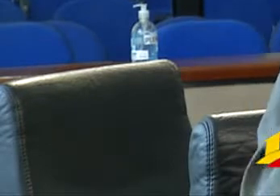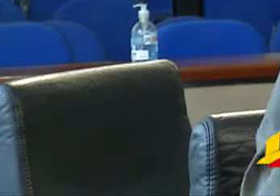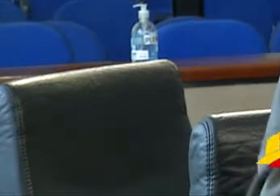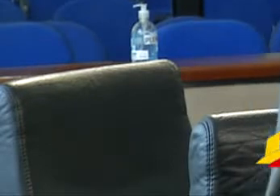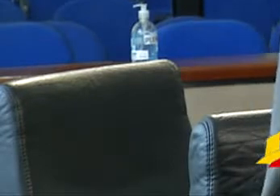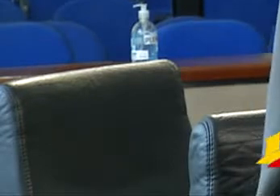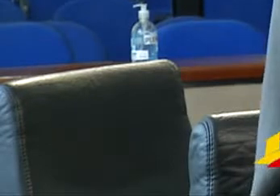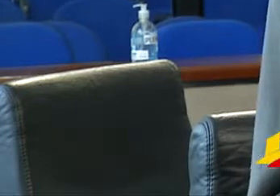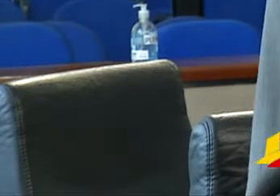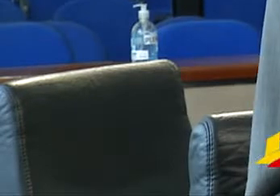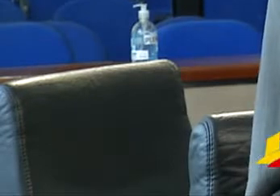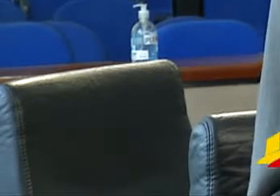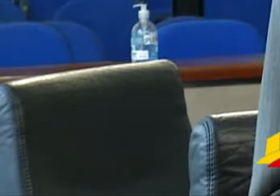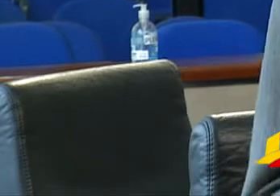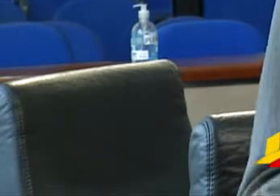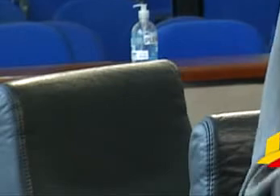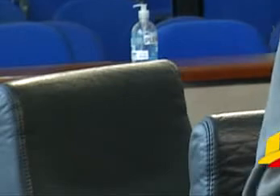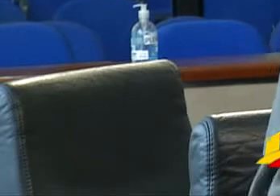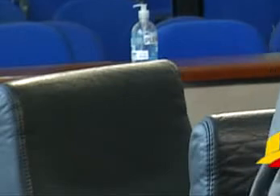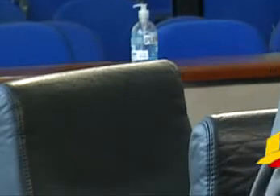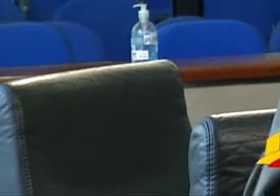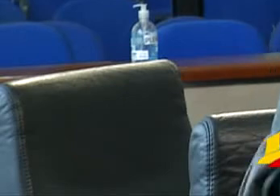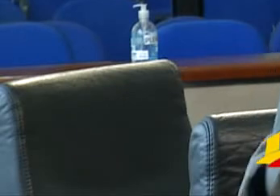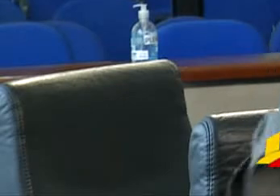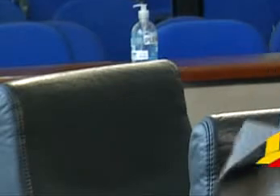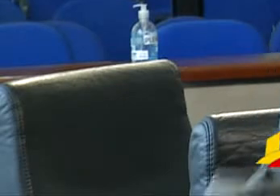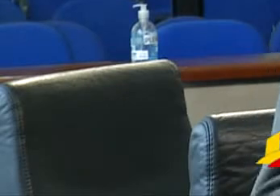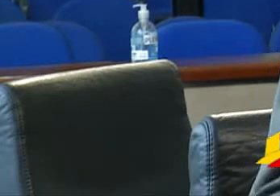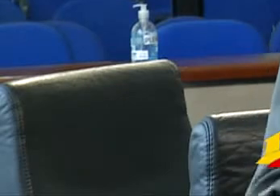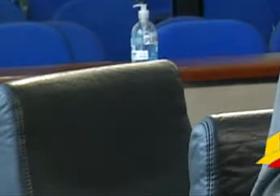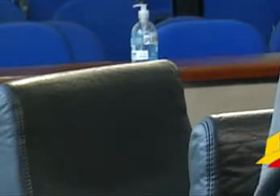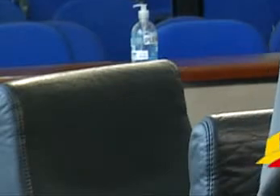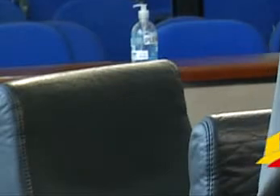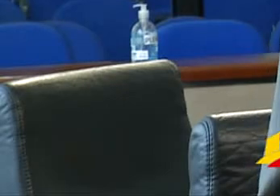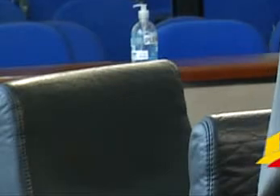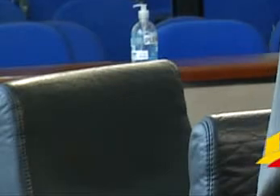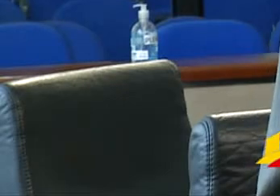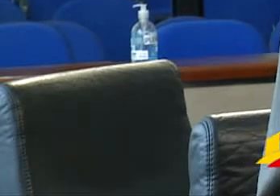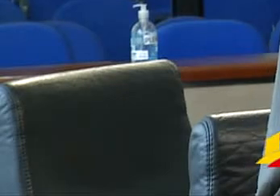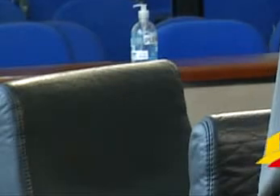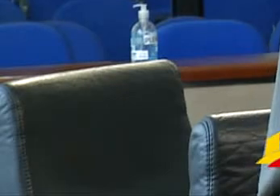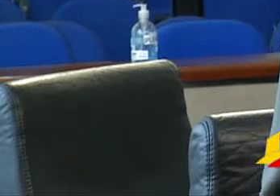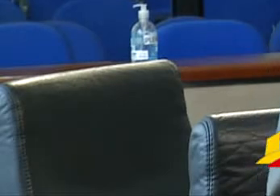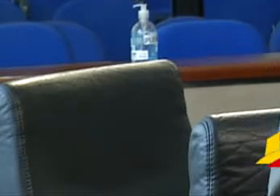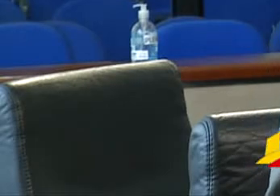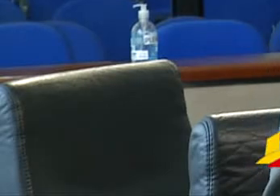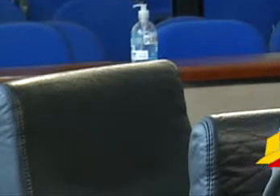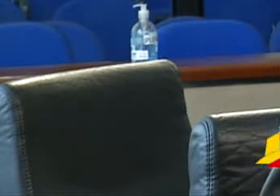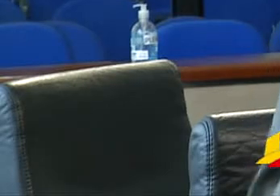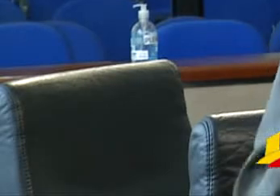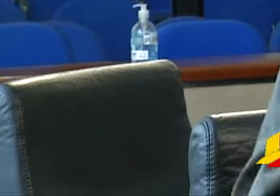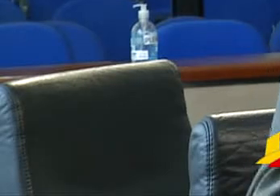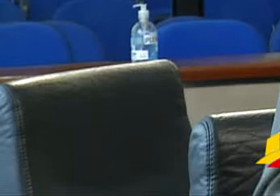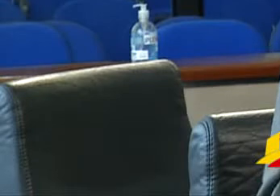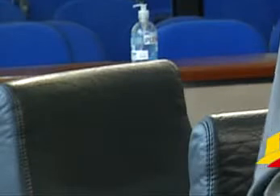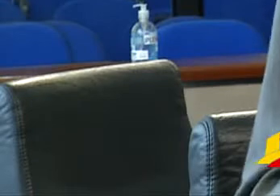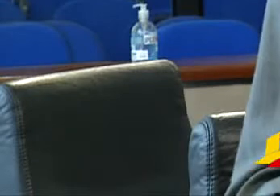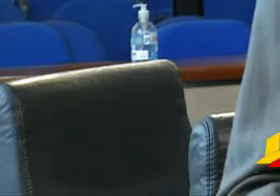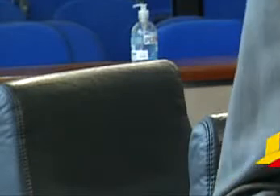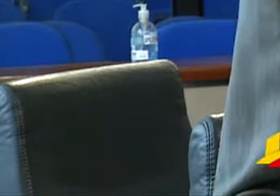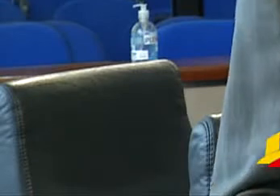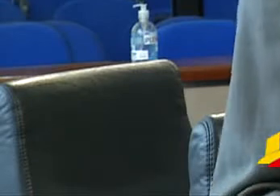é uma ação informal mas para ter um eu tenho que ter base para isso você entendeu porque pode aparecer